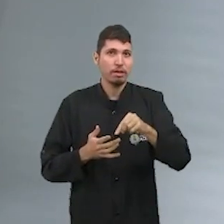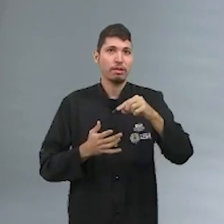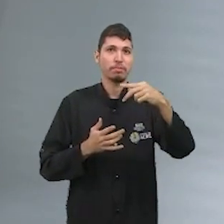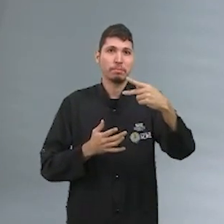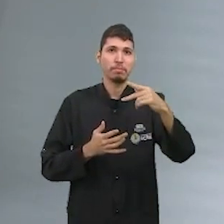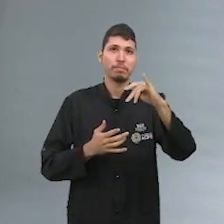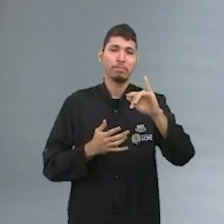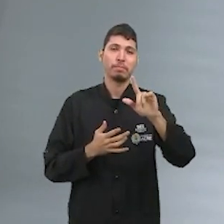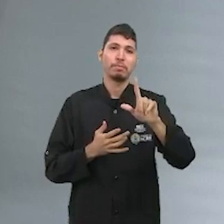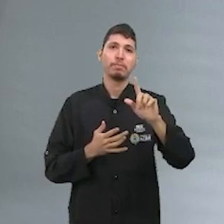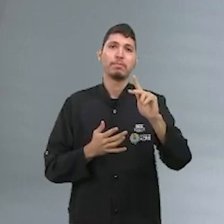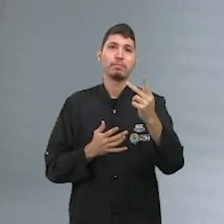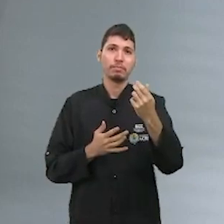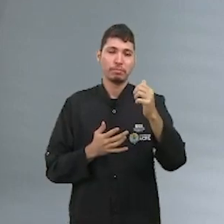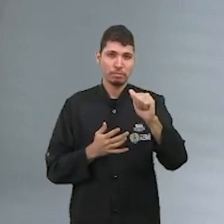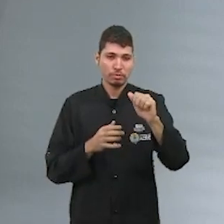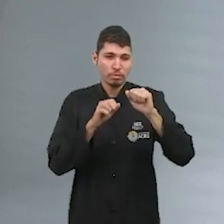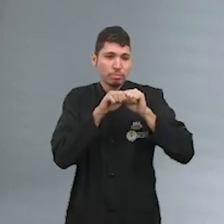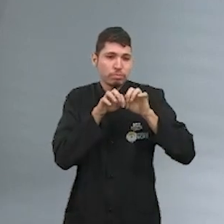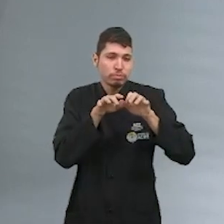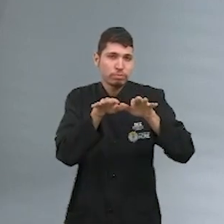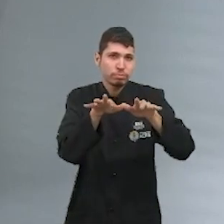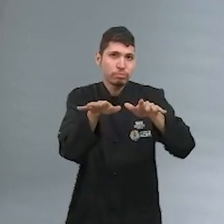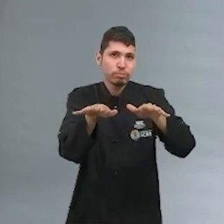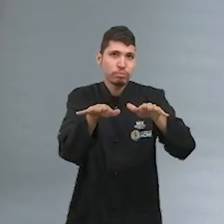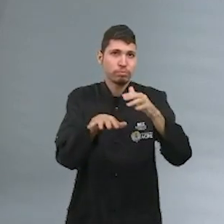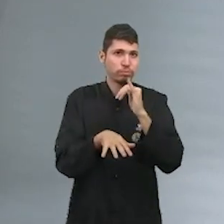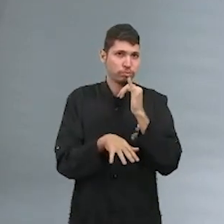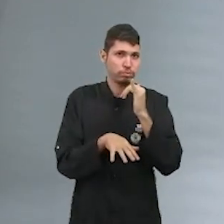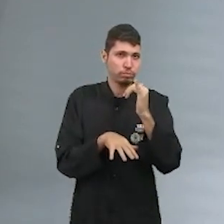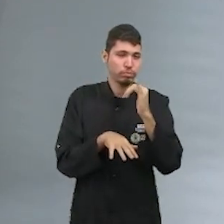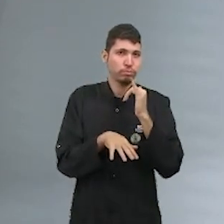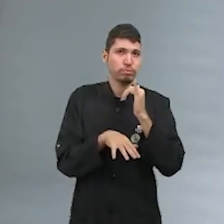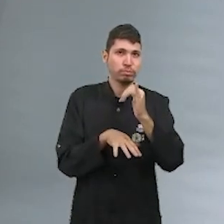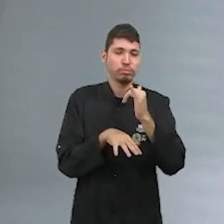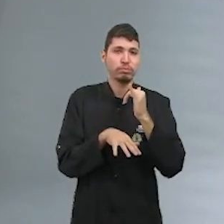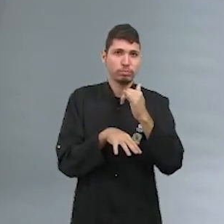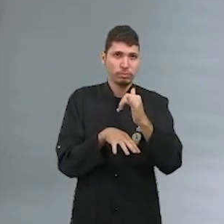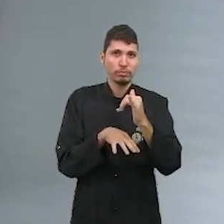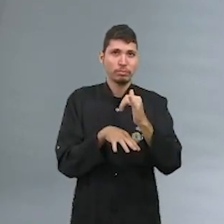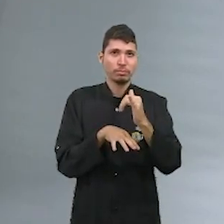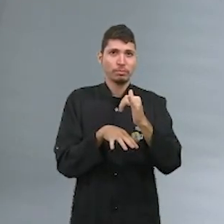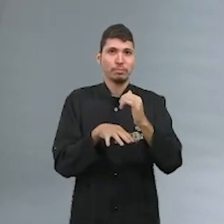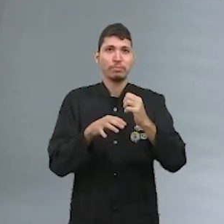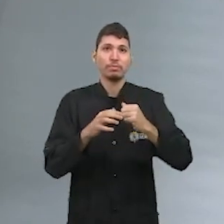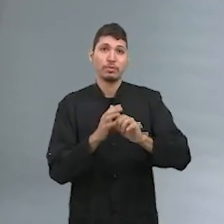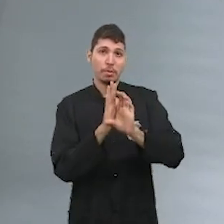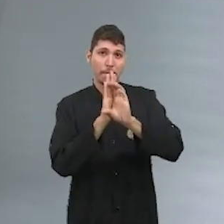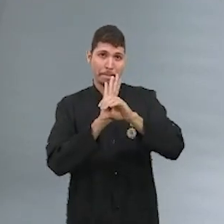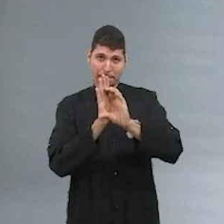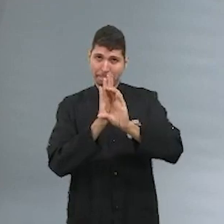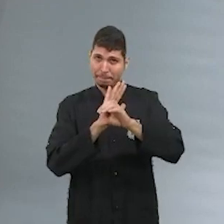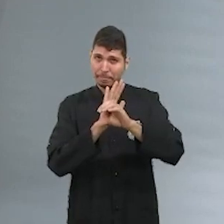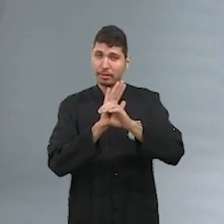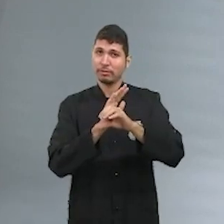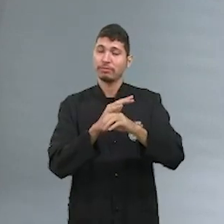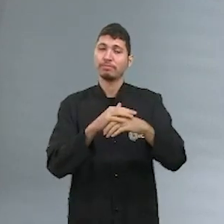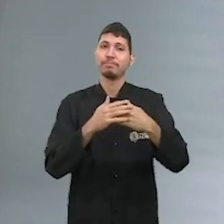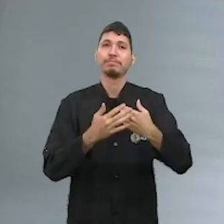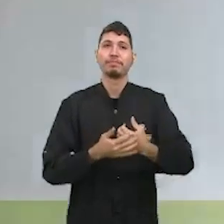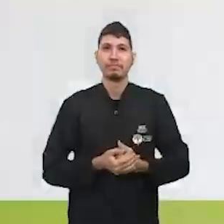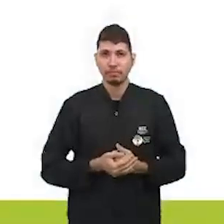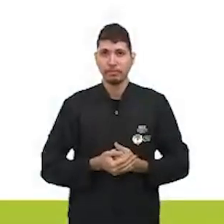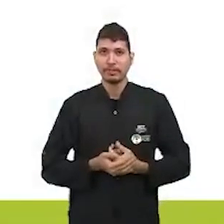energia para o circuito, ok? E os conceitos dessa primeira parte que nós estamos vendo, né,